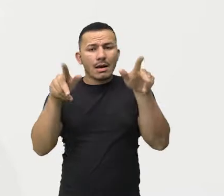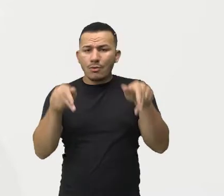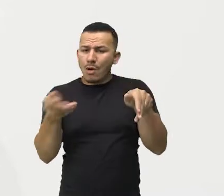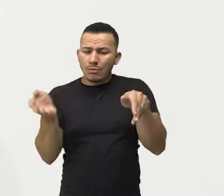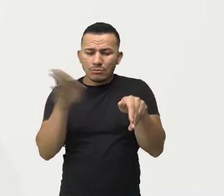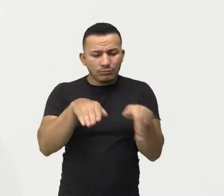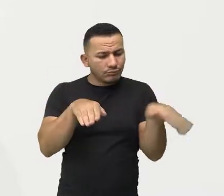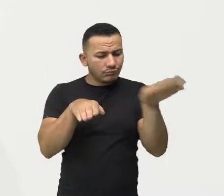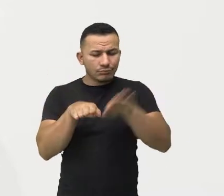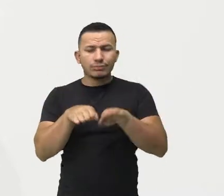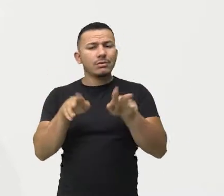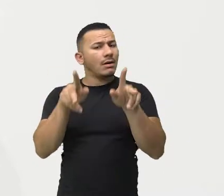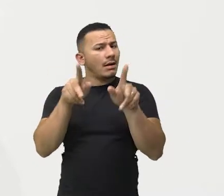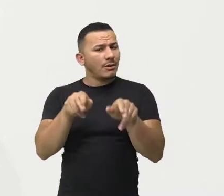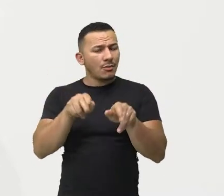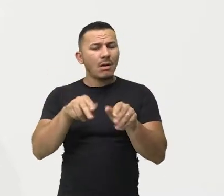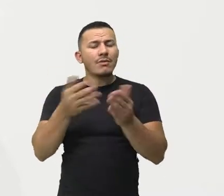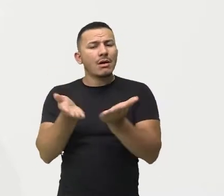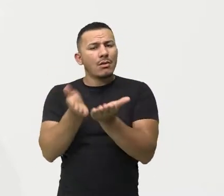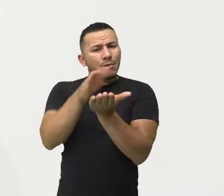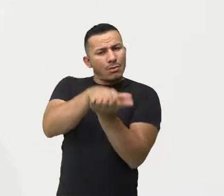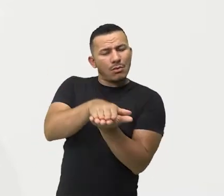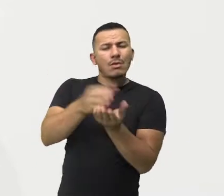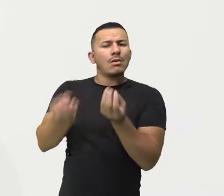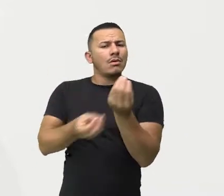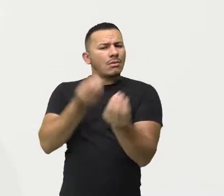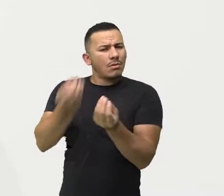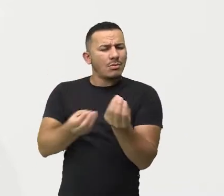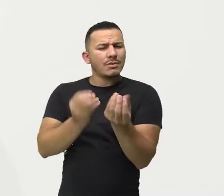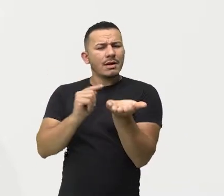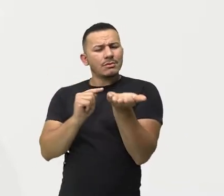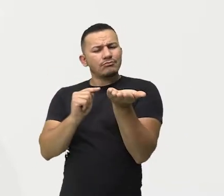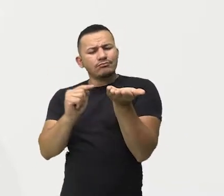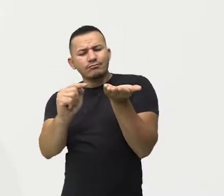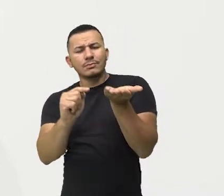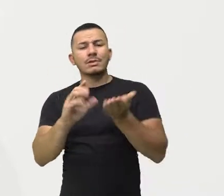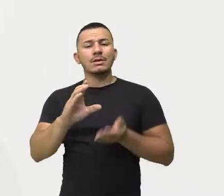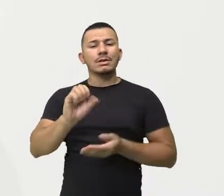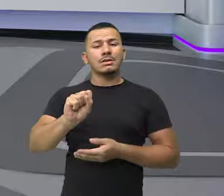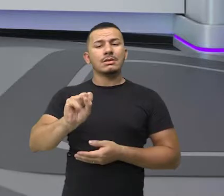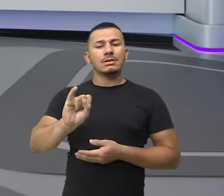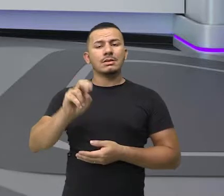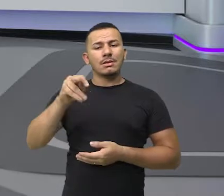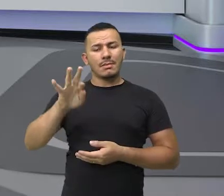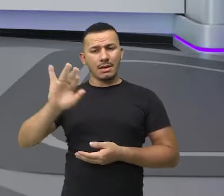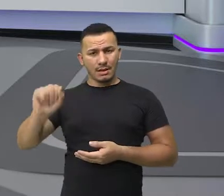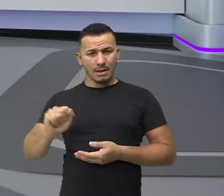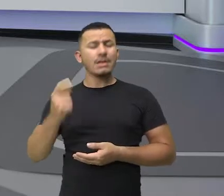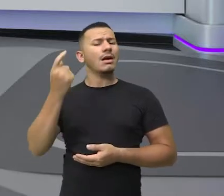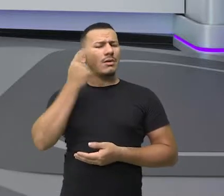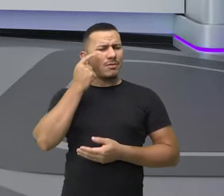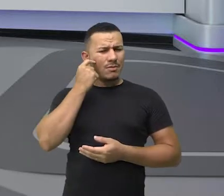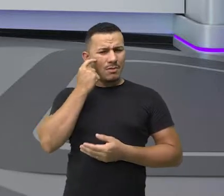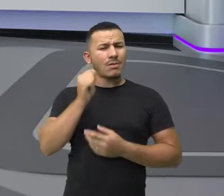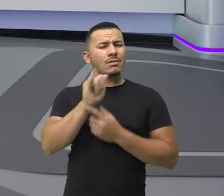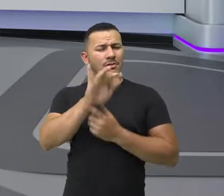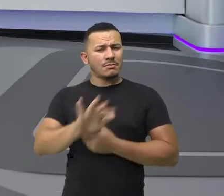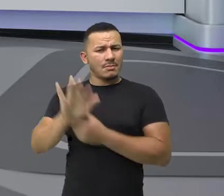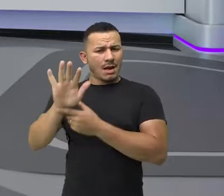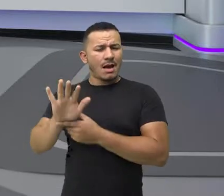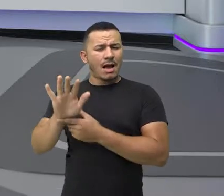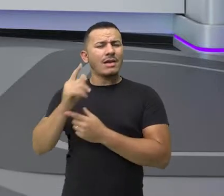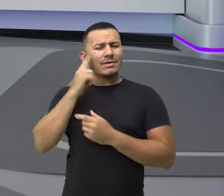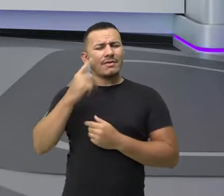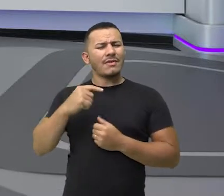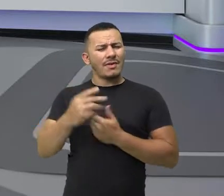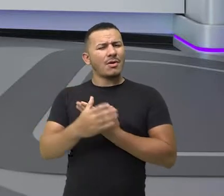nós termos uma ideia do que vem a ser essa simetria, nós vamos então à imagem de uma borboleta que